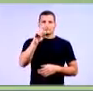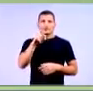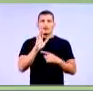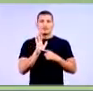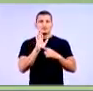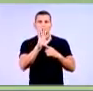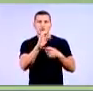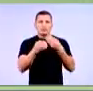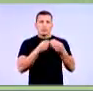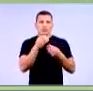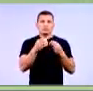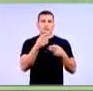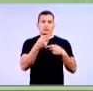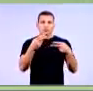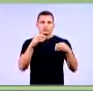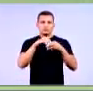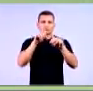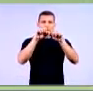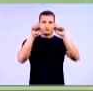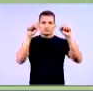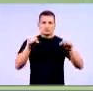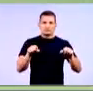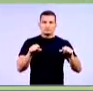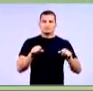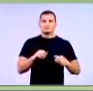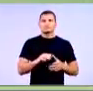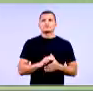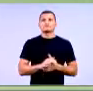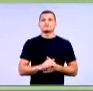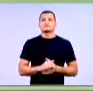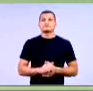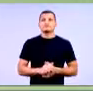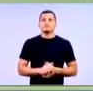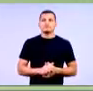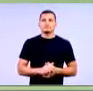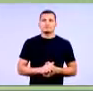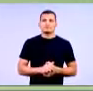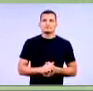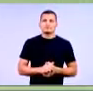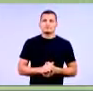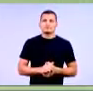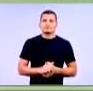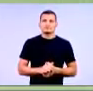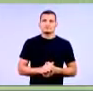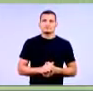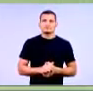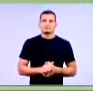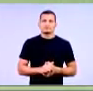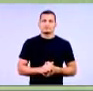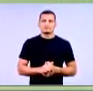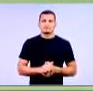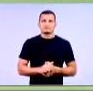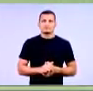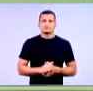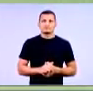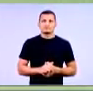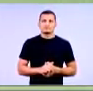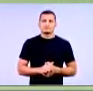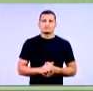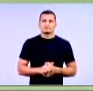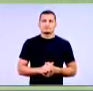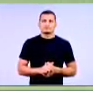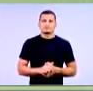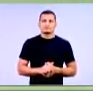podem ser realizadas dentro do sistema. E, por fim, o sistema é o sistema a